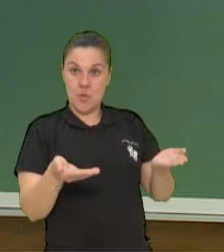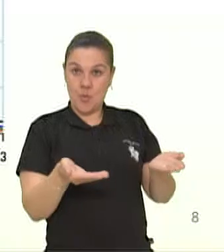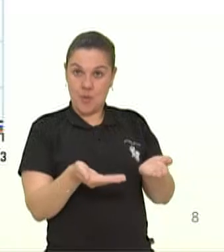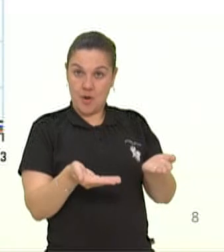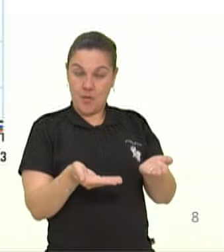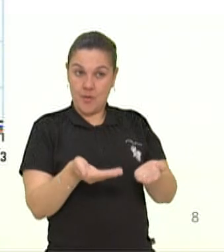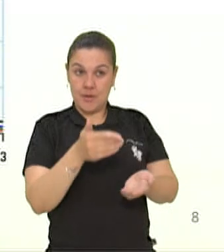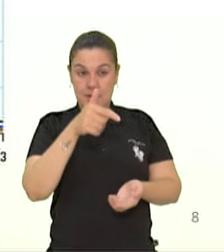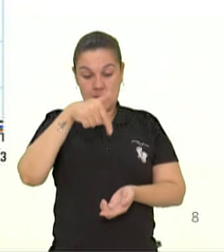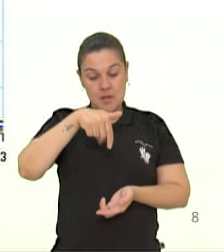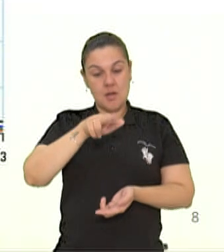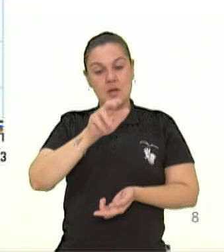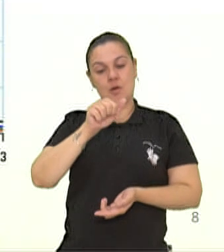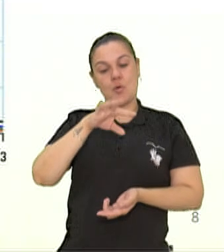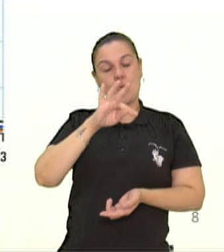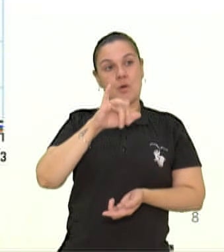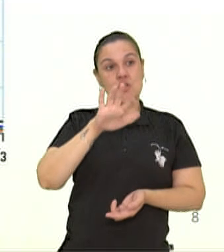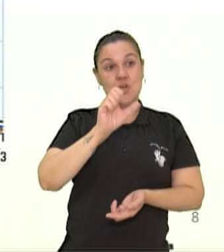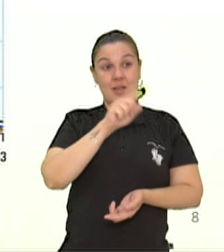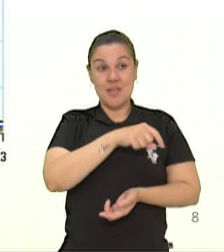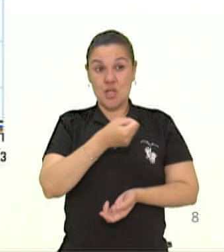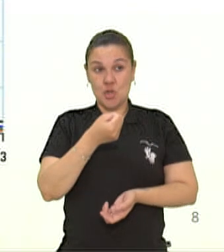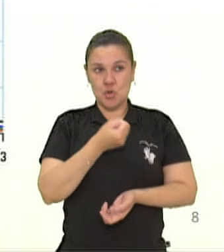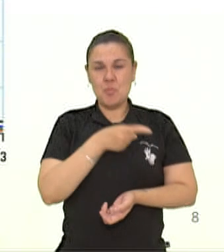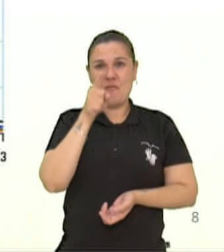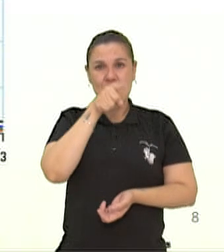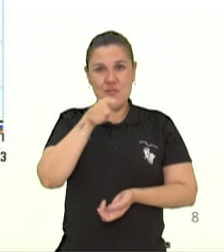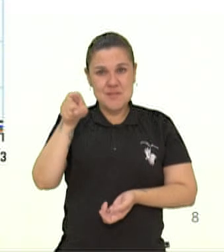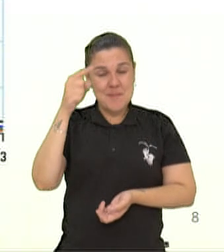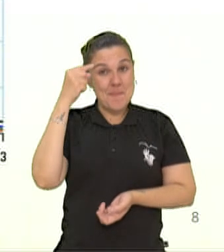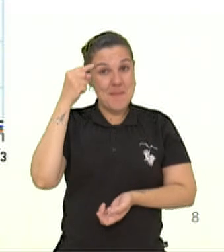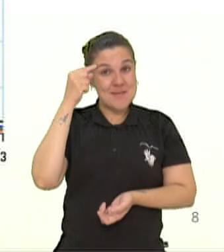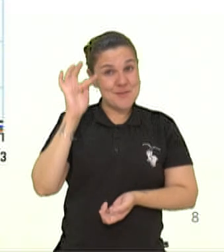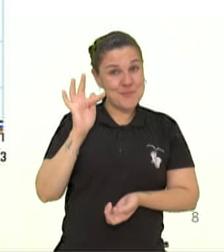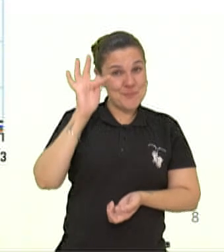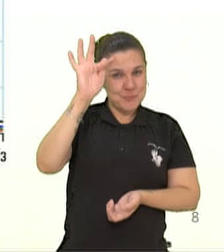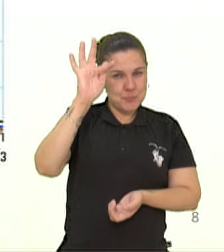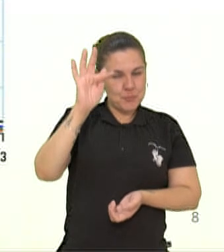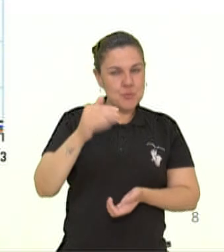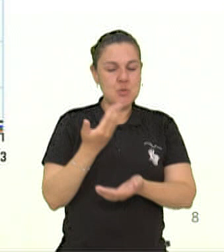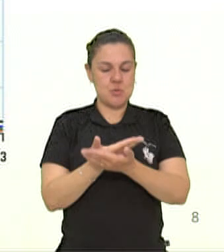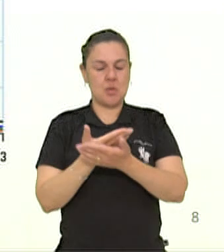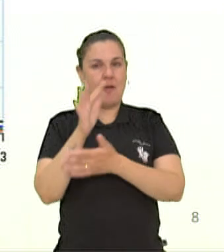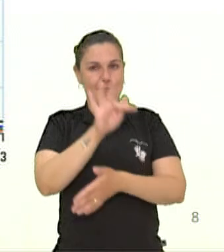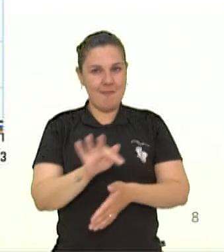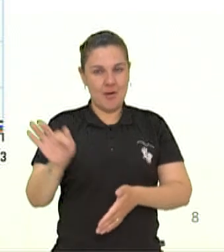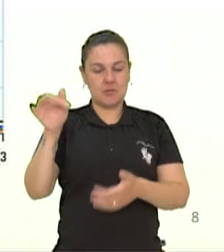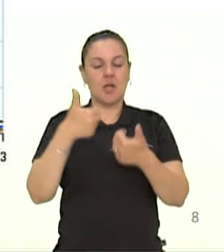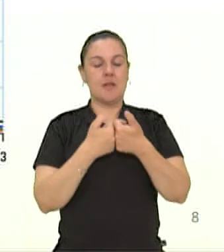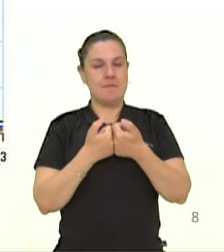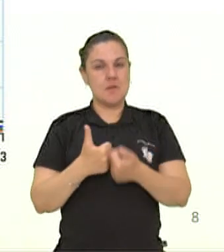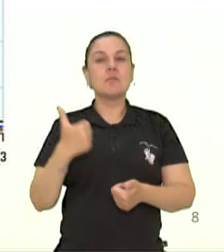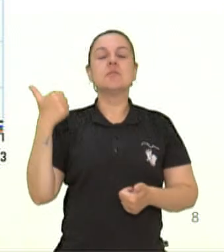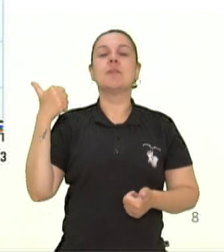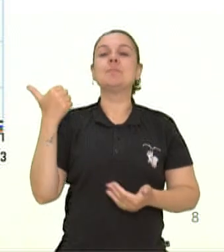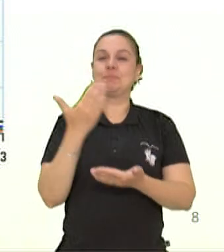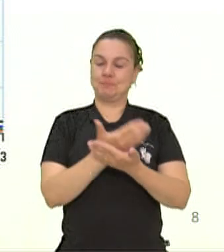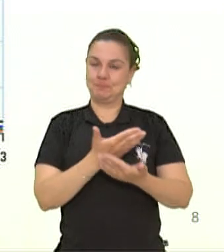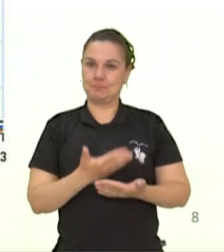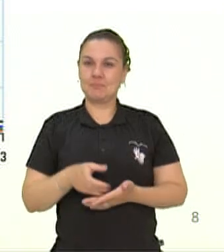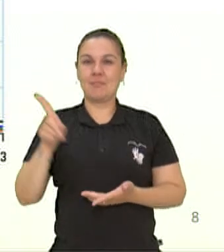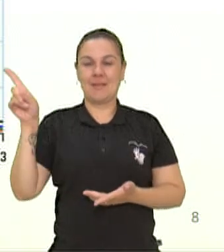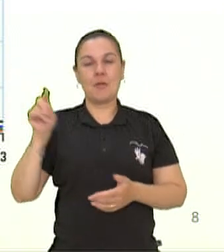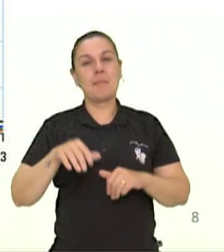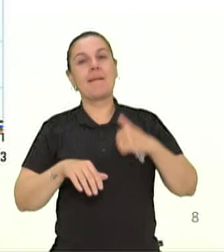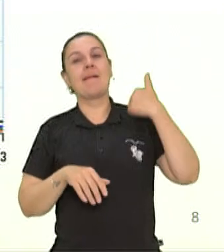são muitas grandezas, pessoal. E no ensino superior, você que pensa em fazer física, acredite, você vai trabalhar com essas equações, mas